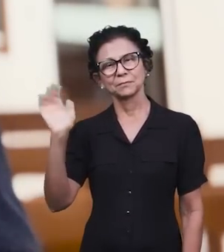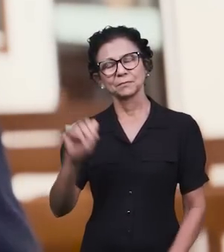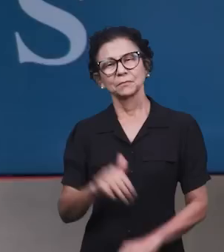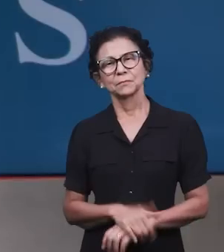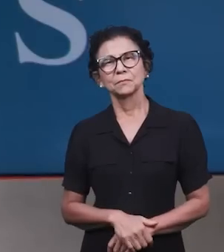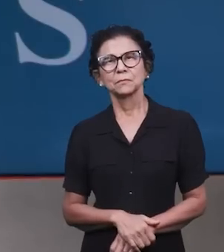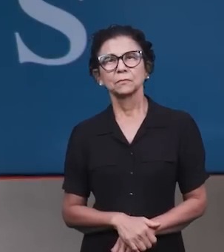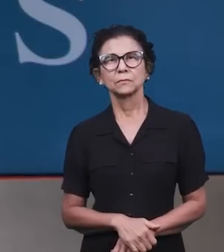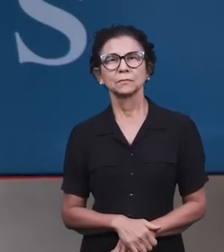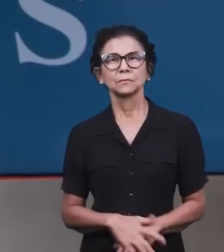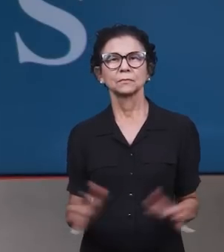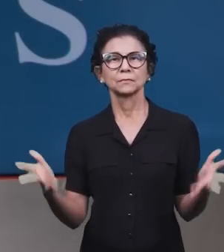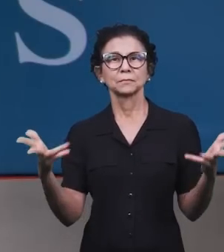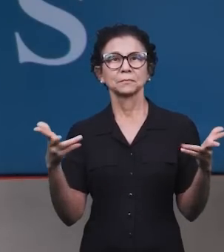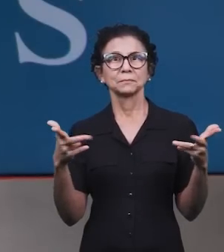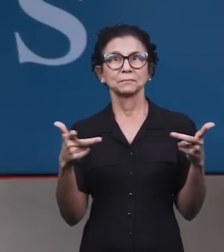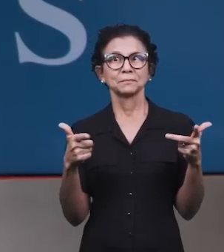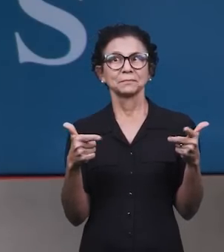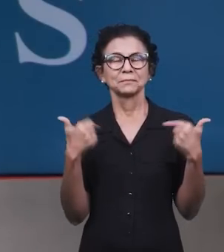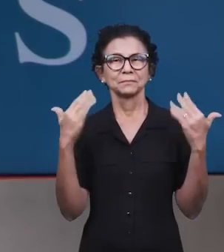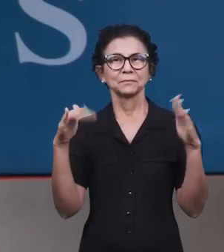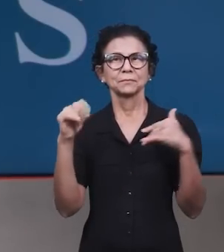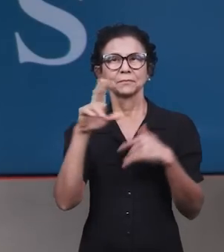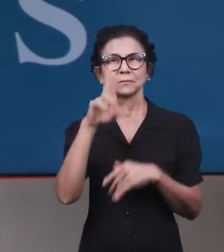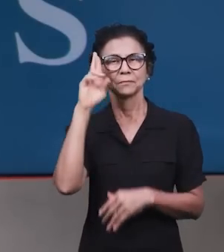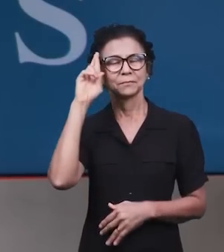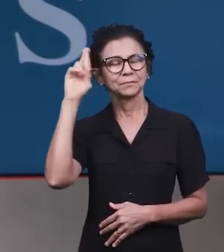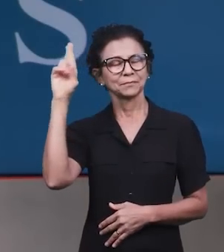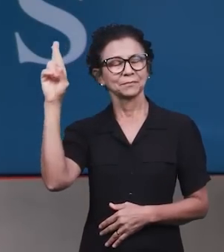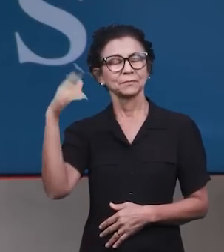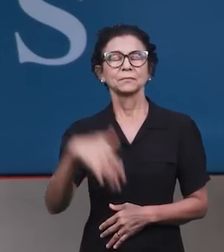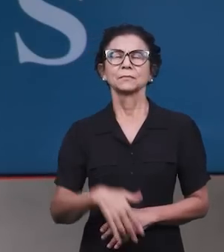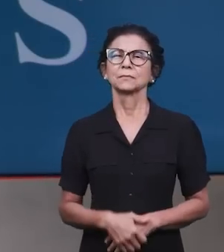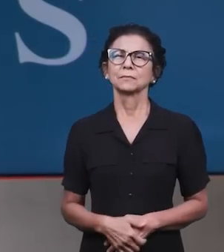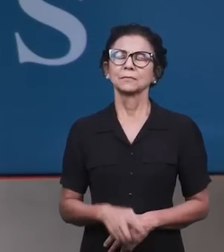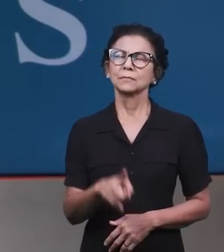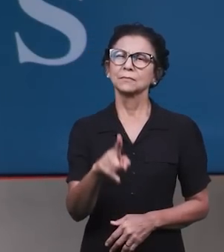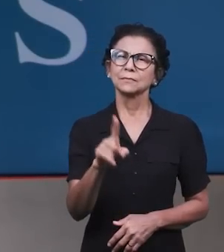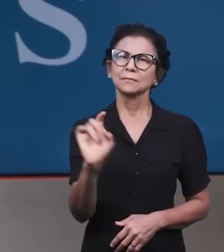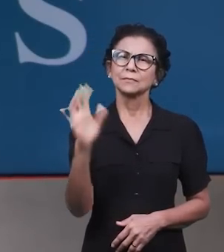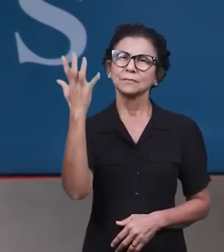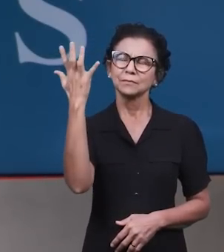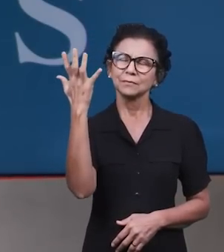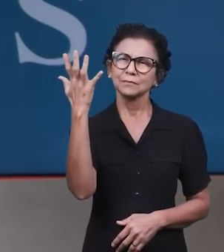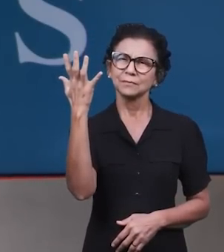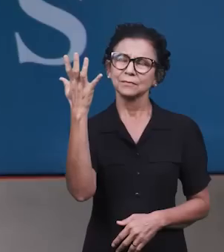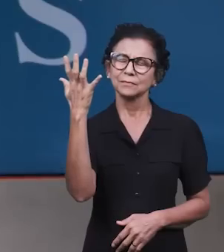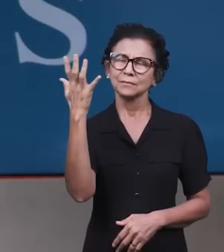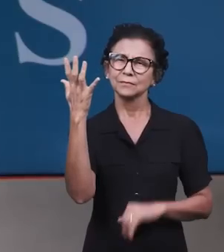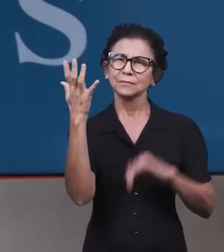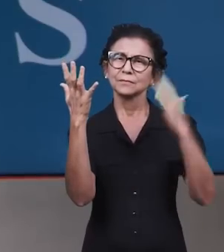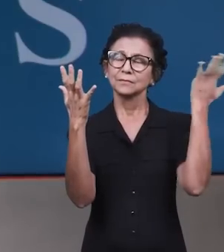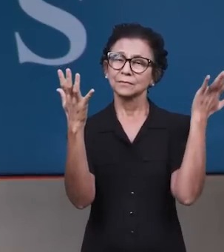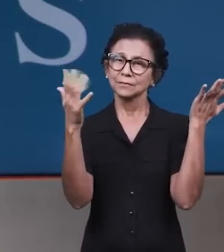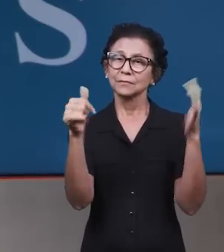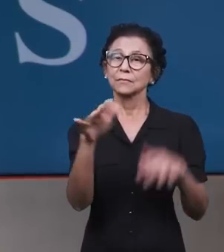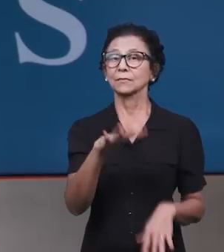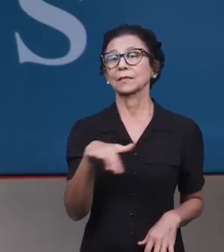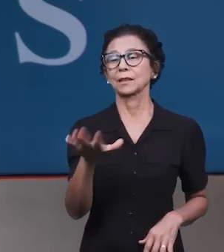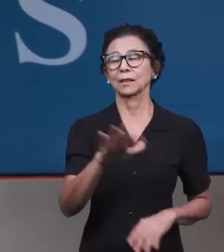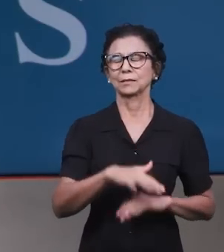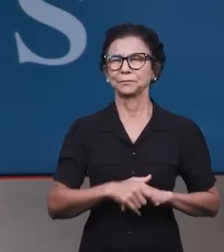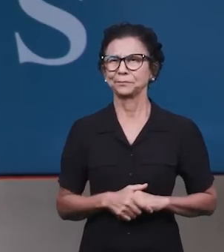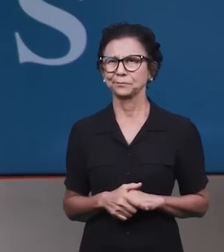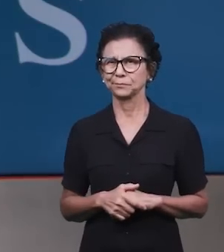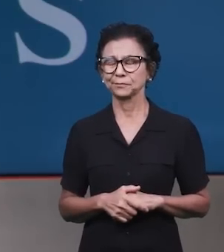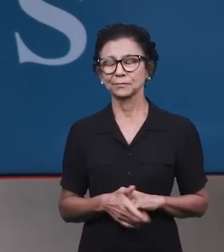Jorge. Que maravilha! Louvado seja Deus por isso. Teve algum evento aí na sua cidade? Aí na sua região? Se teve